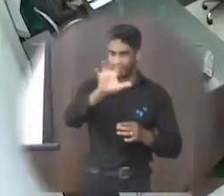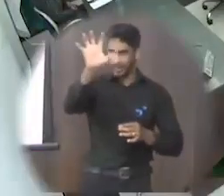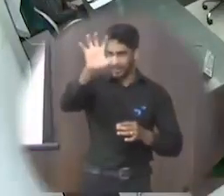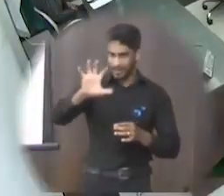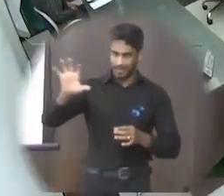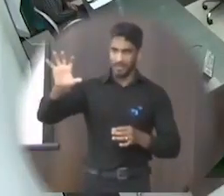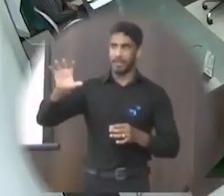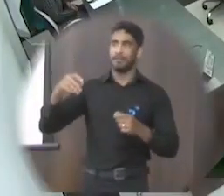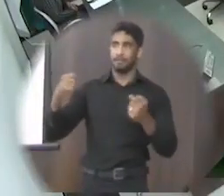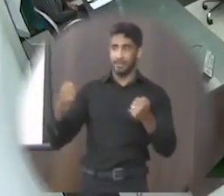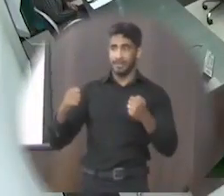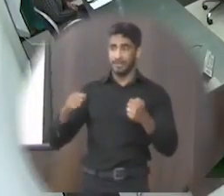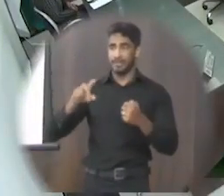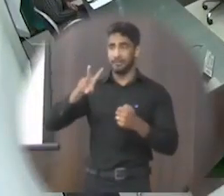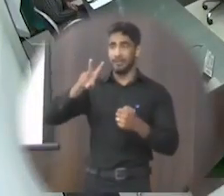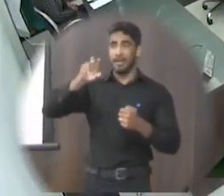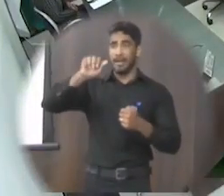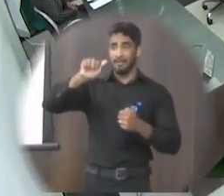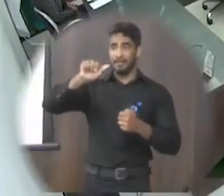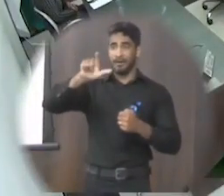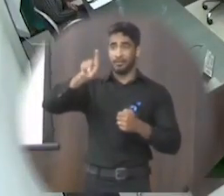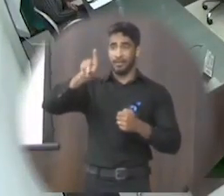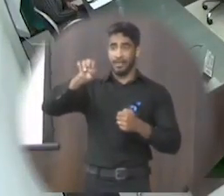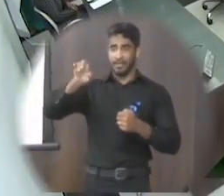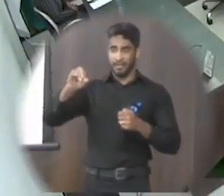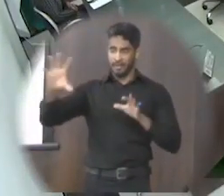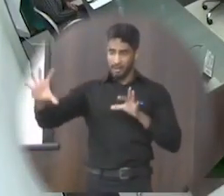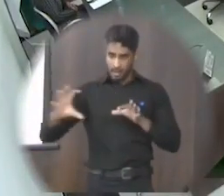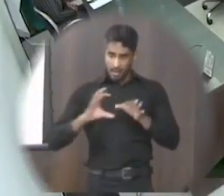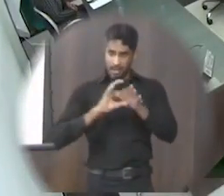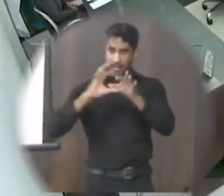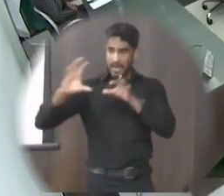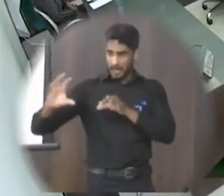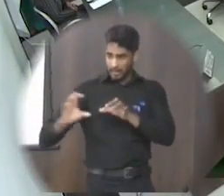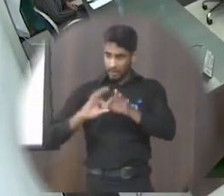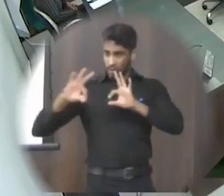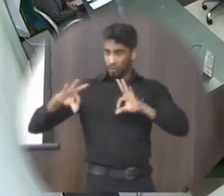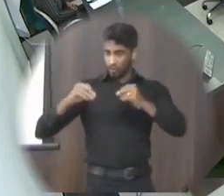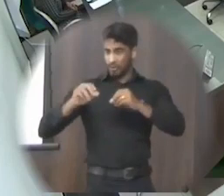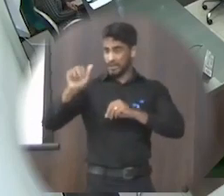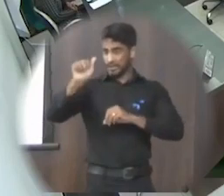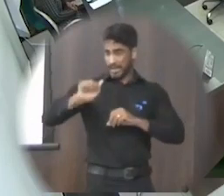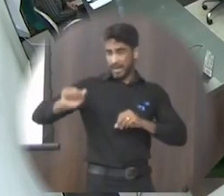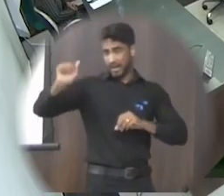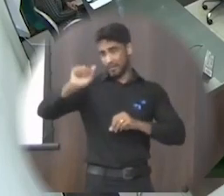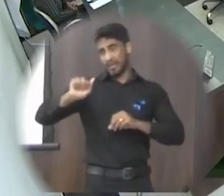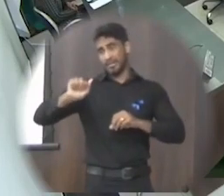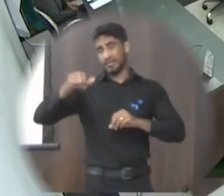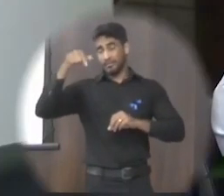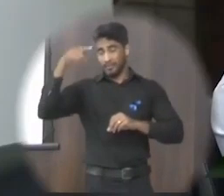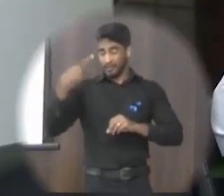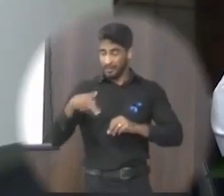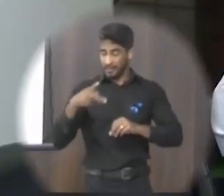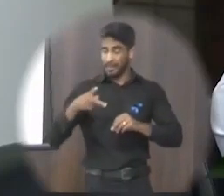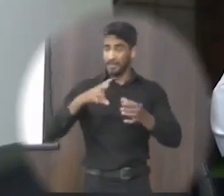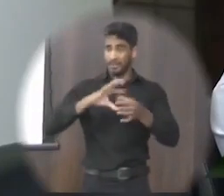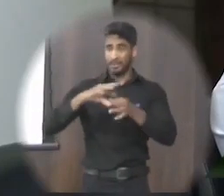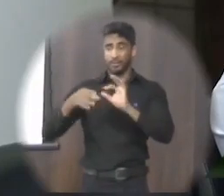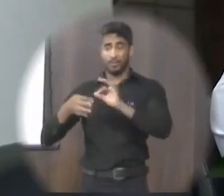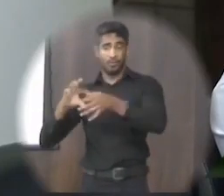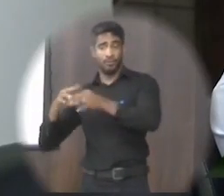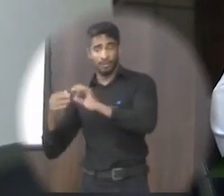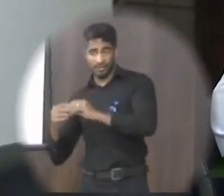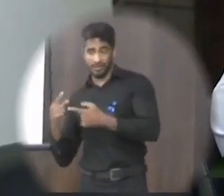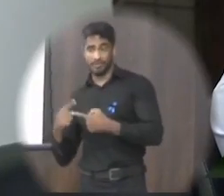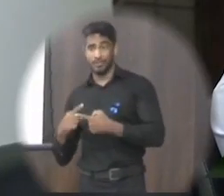falou, né? Eu acho que a gente tem que ligar todas as associações nesse contexto, porque a gente está localizado na região aqui geográfica, onde